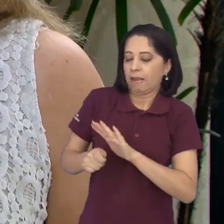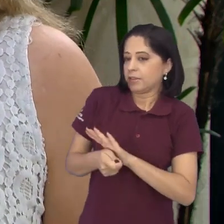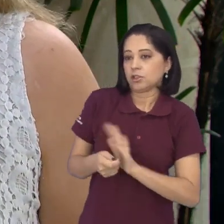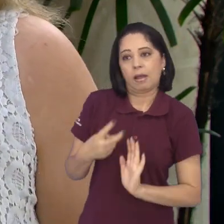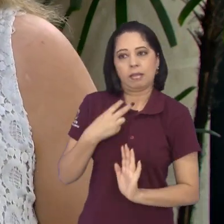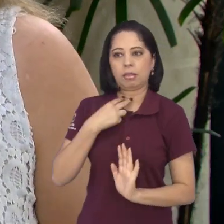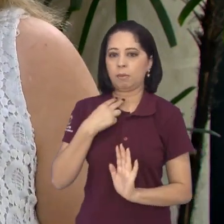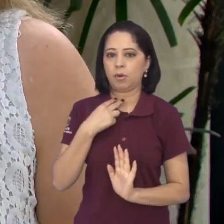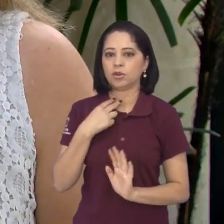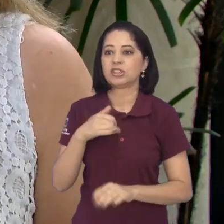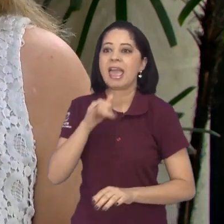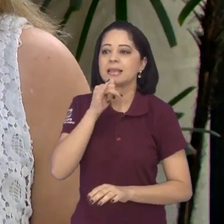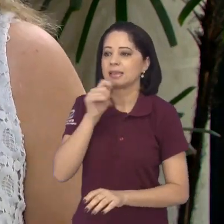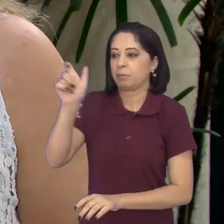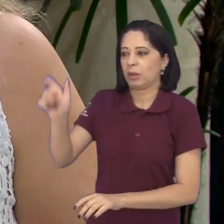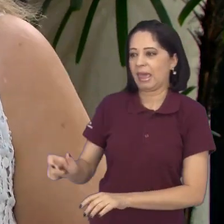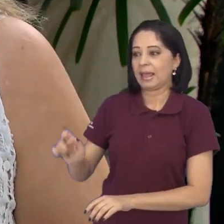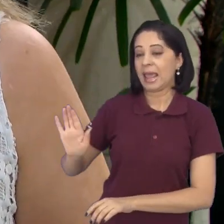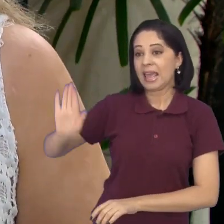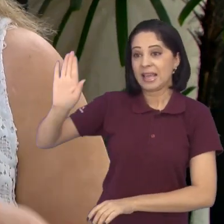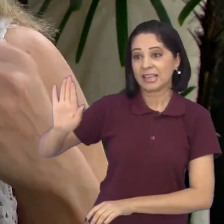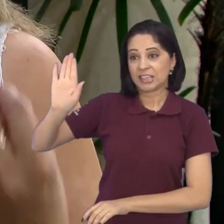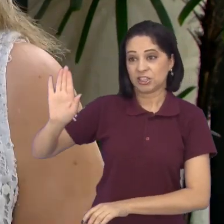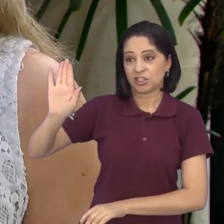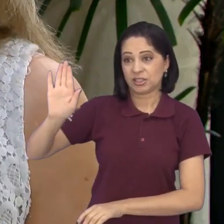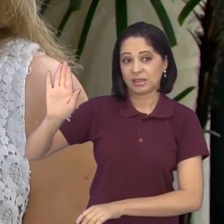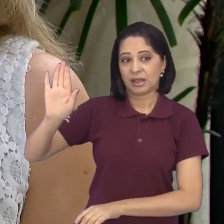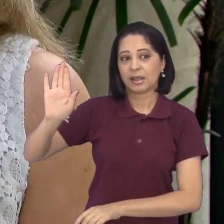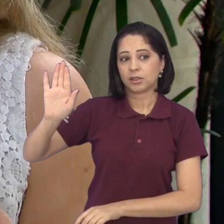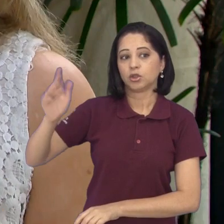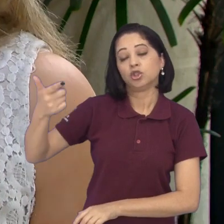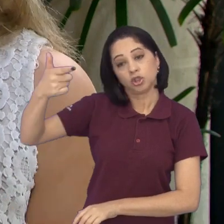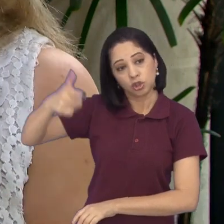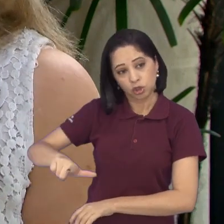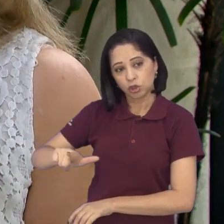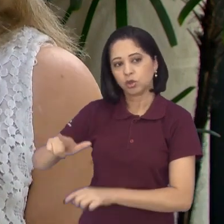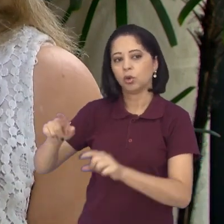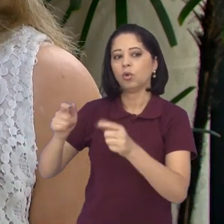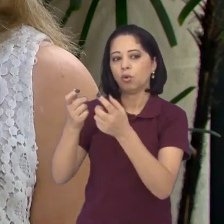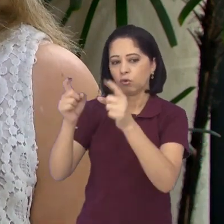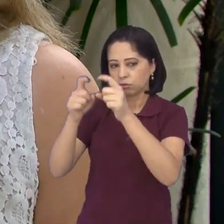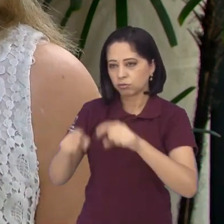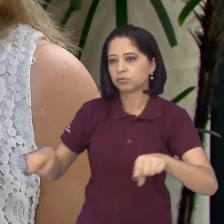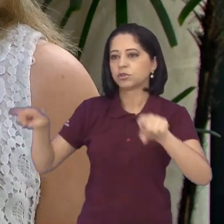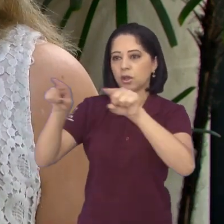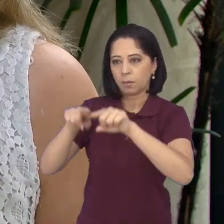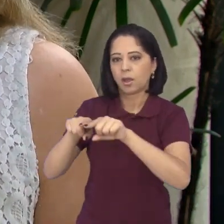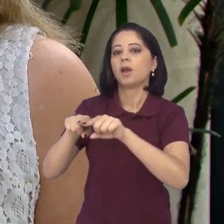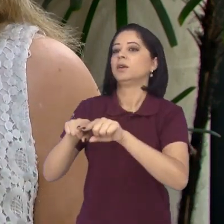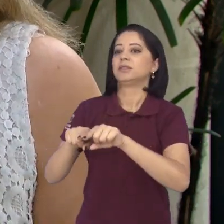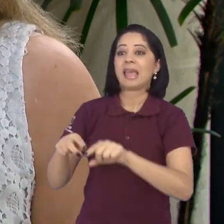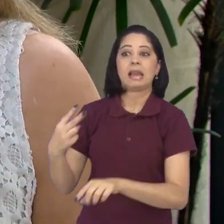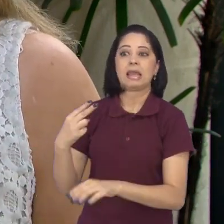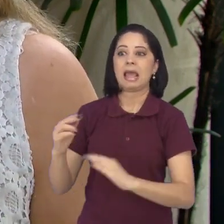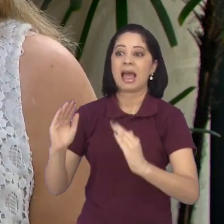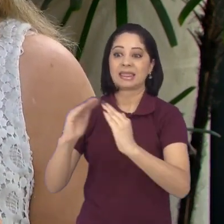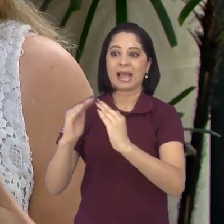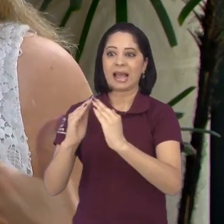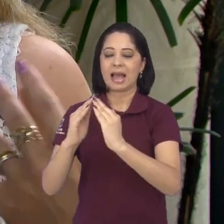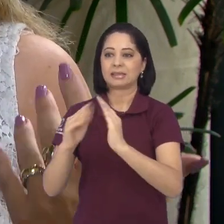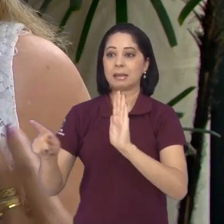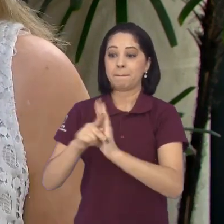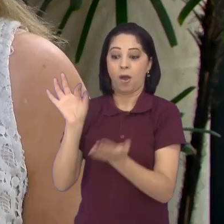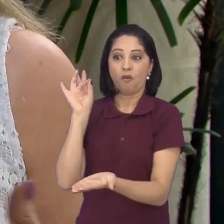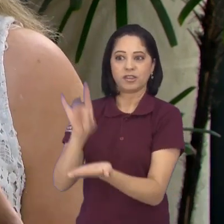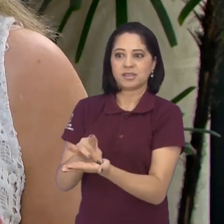se um candidato à reeleição, por exemplo, está dentro da casa oficial, ele não pode ter